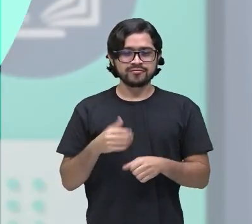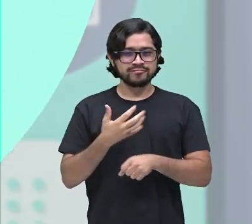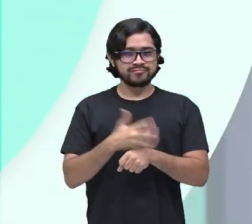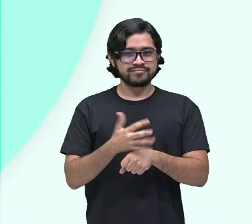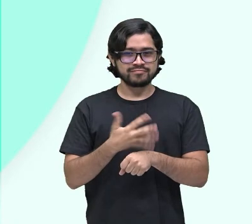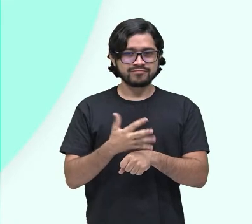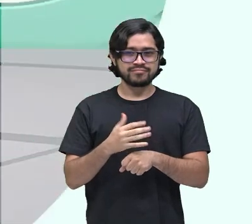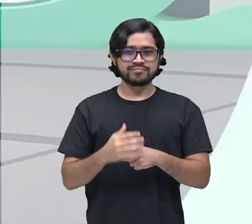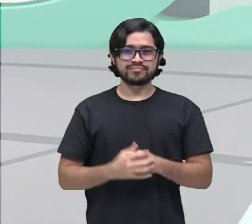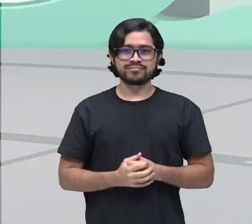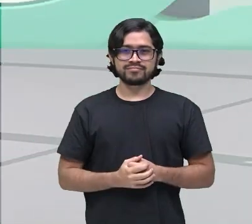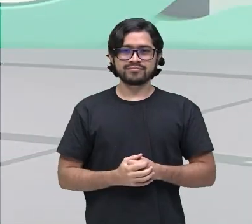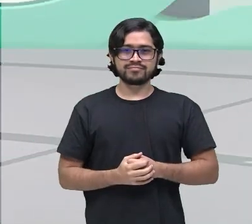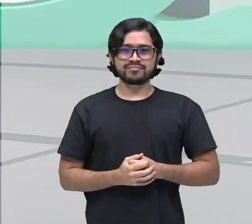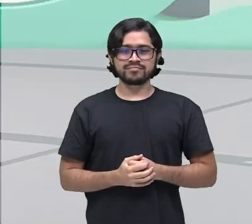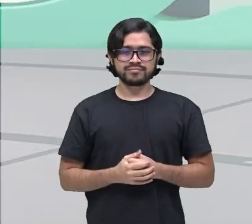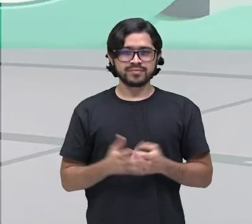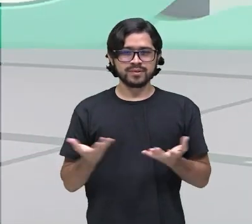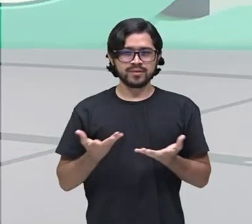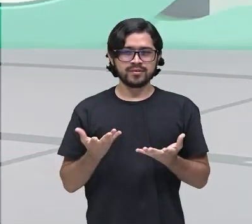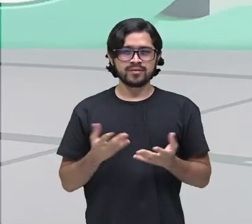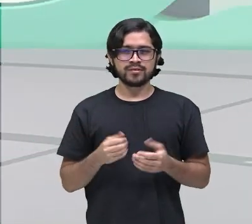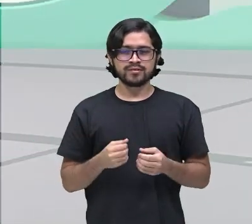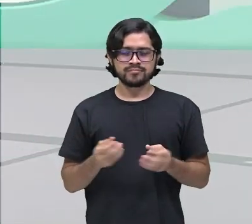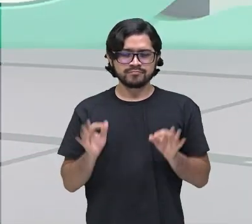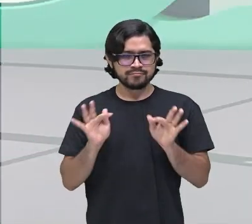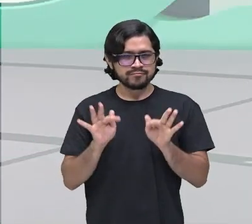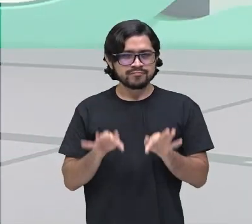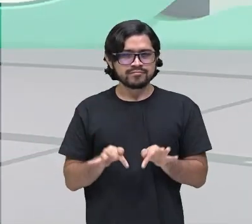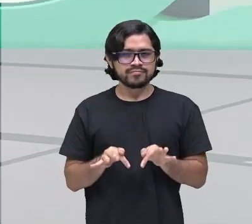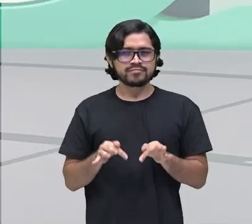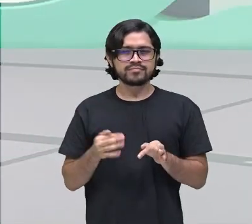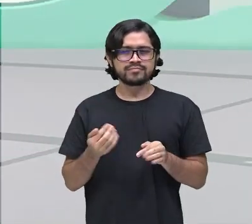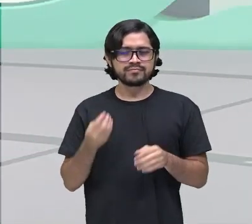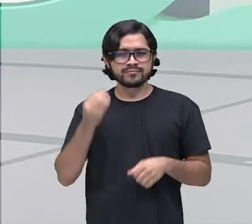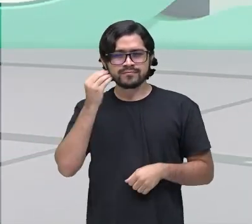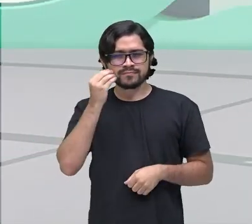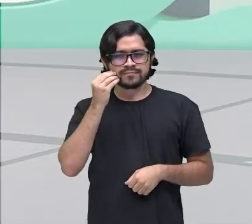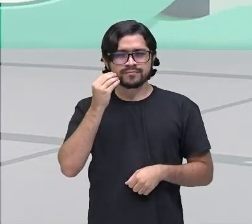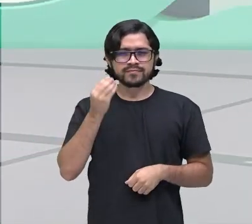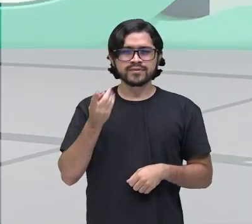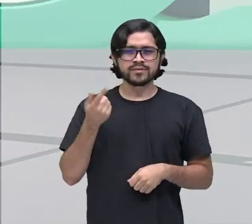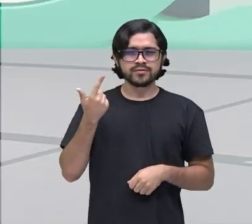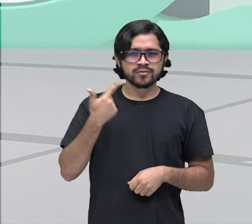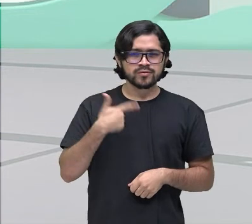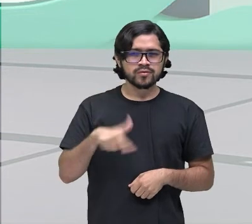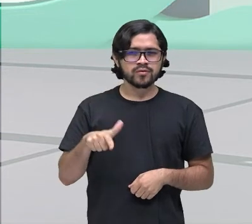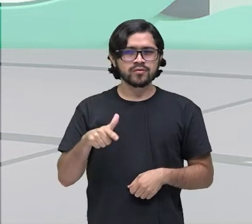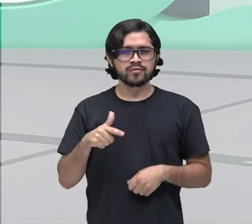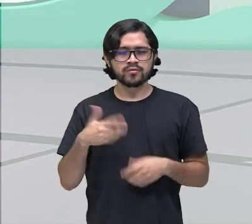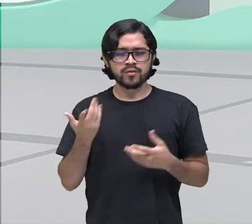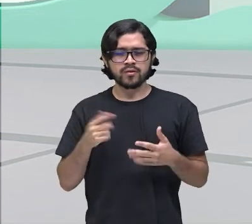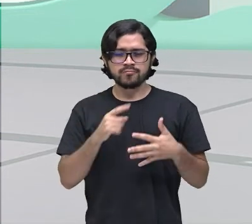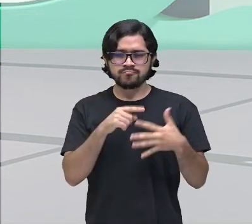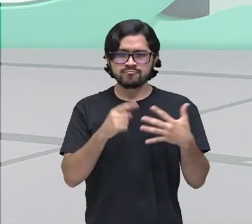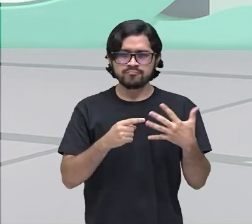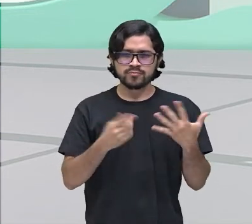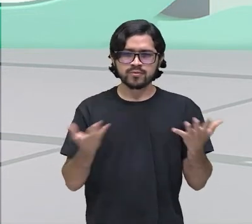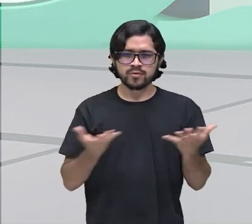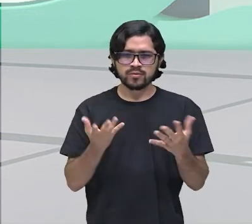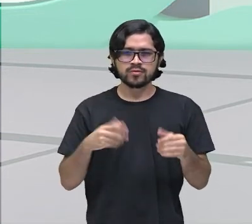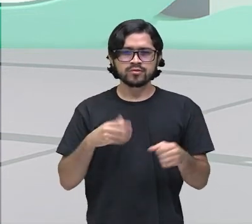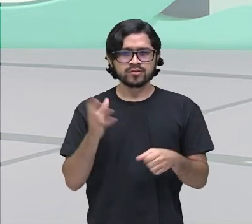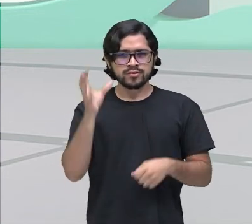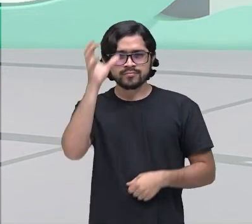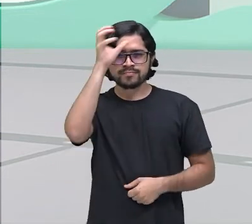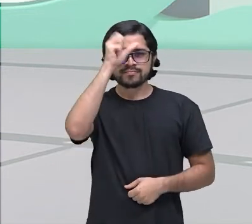aplicando. E aqui nas nossas considerações finais, nós vamos rever alguns pontos que foram apresentados na nossa aula de órgãos do sentido